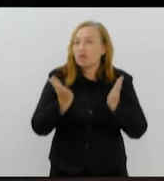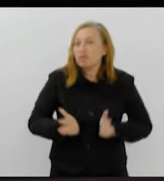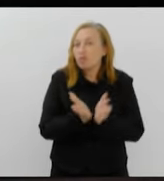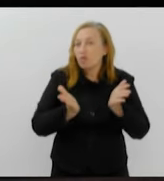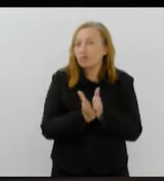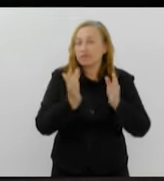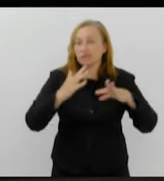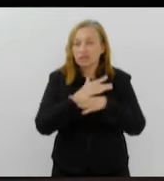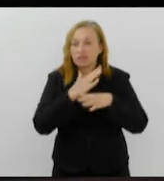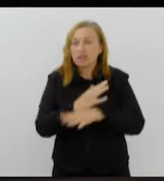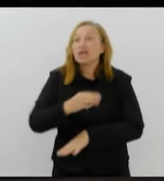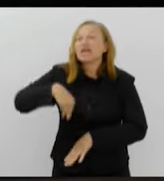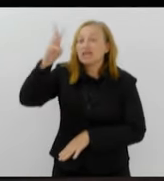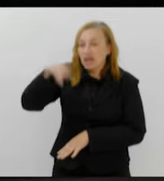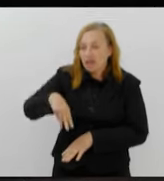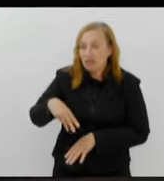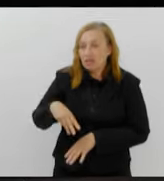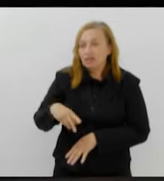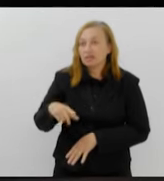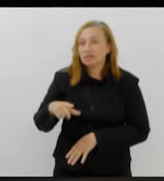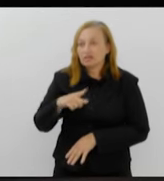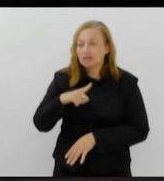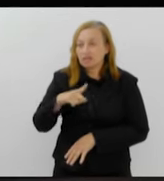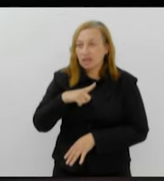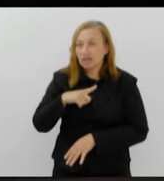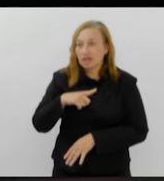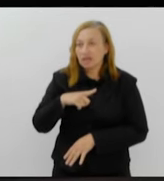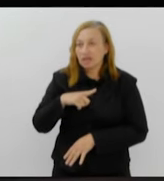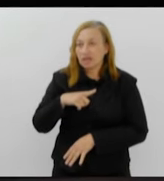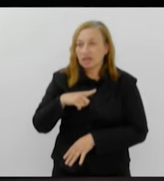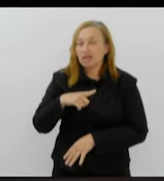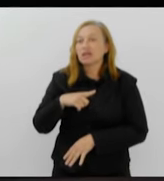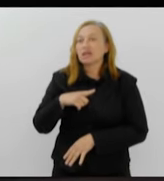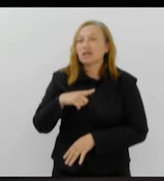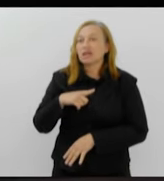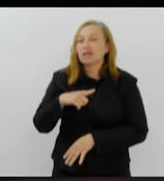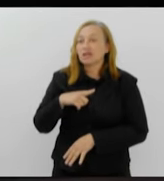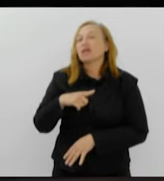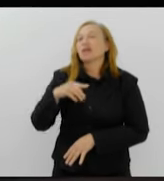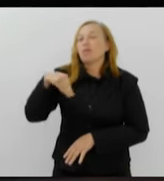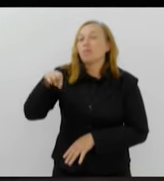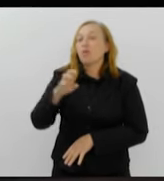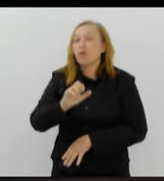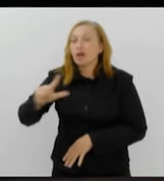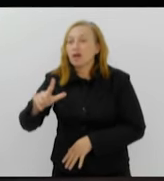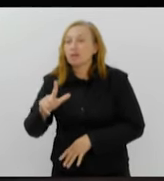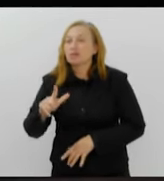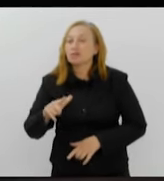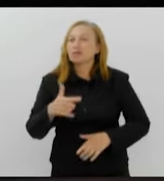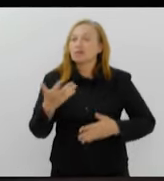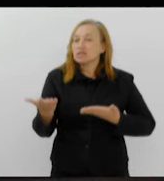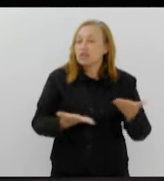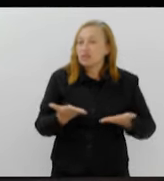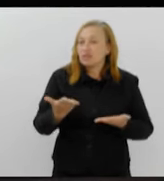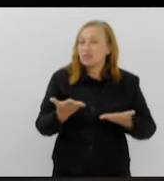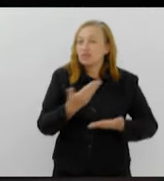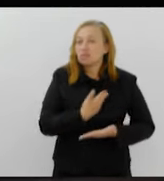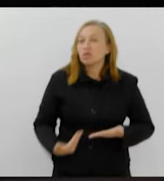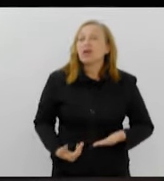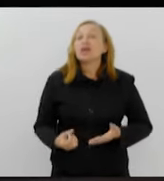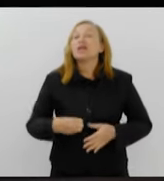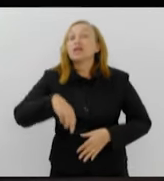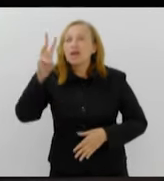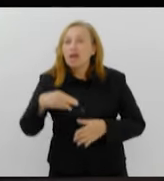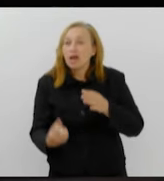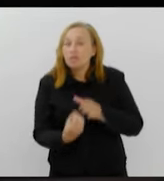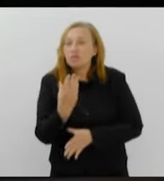cidade Quem tem moral para dizer que vai melhorar os serviços os públicos da cidade de Niterói quem abriu o getulinho